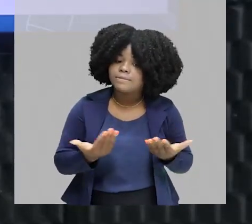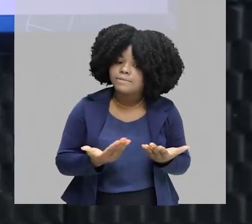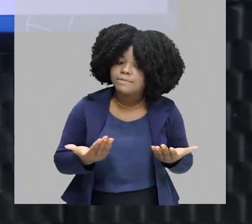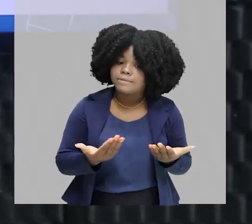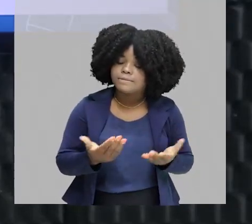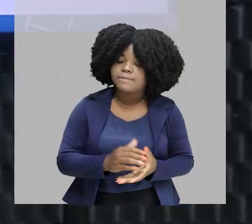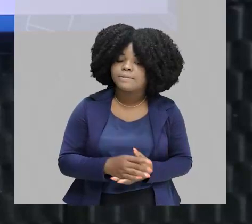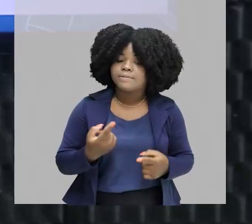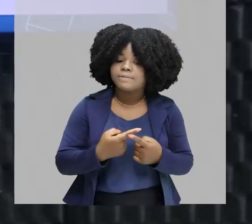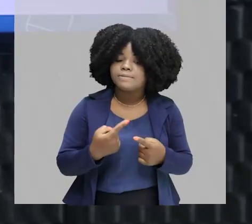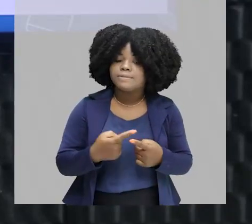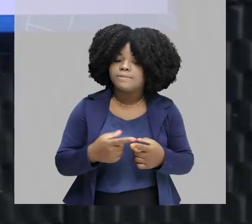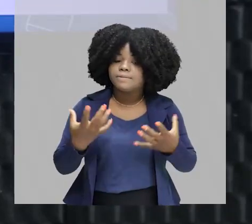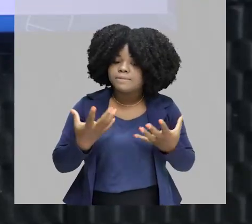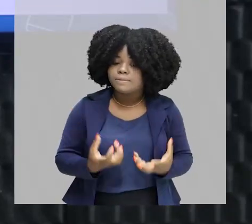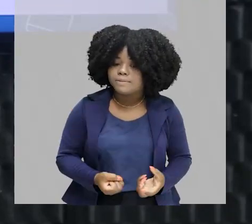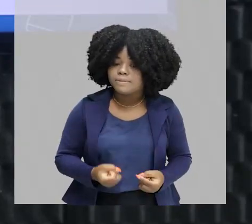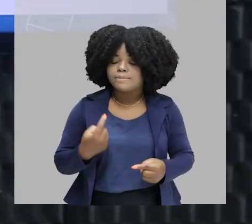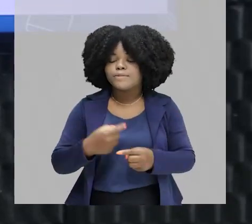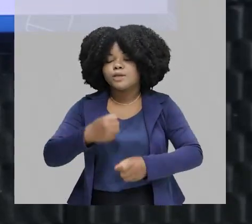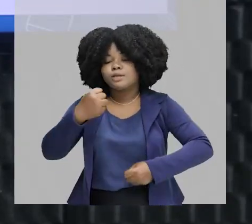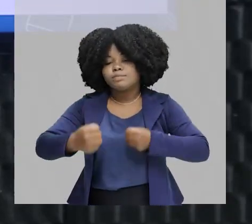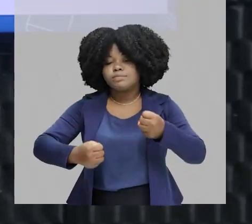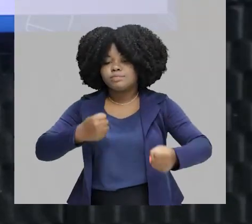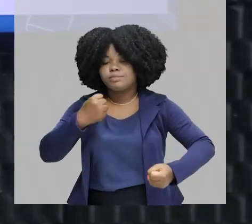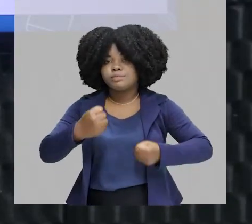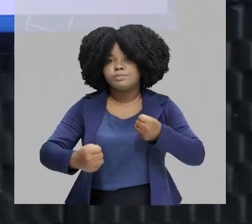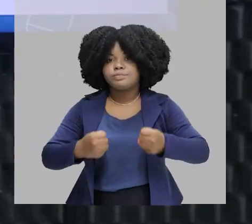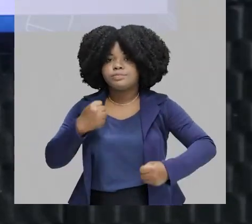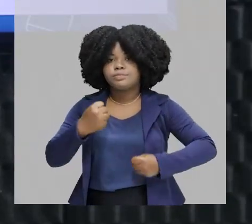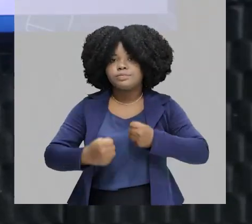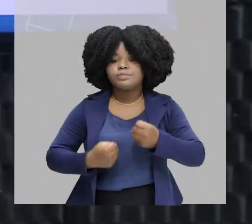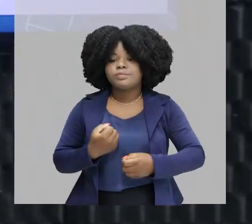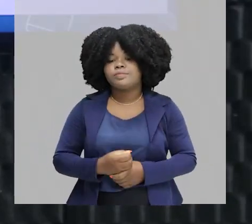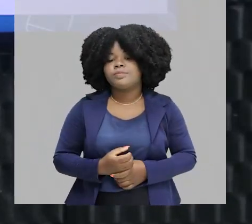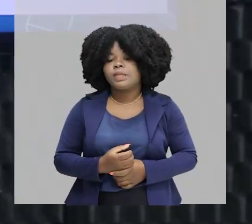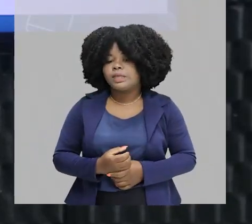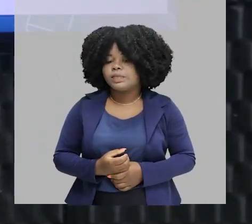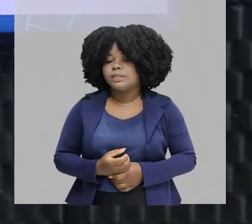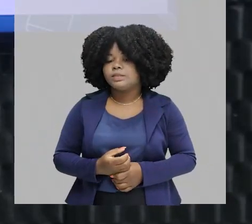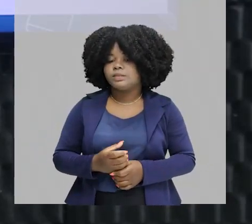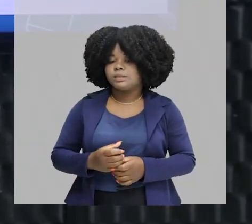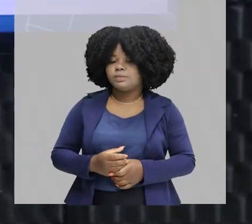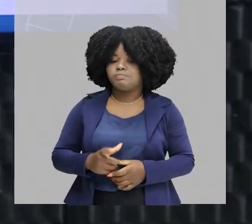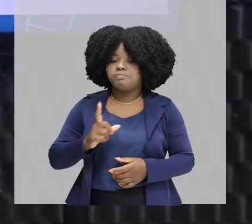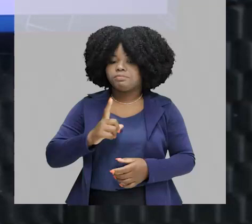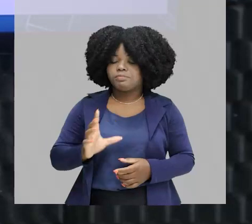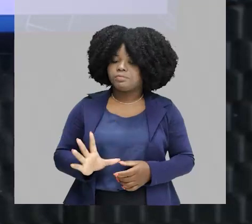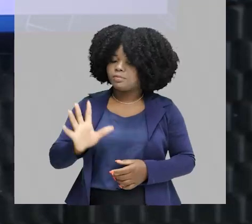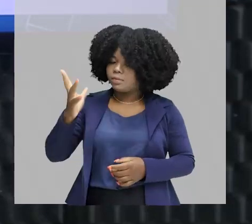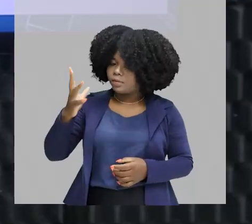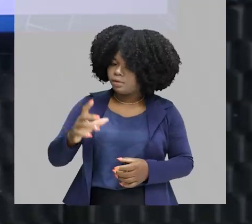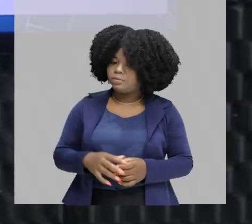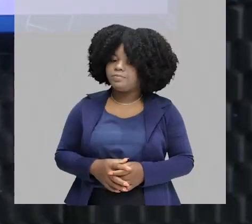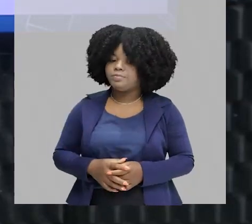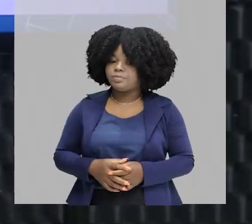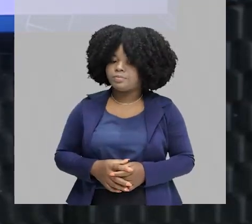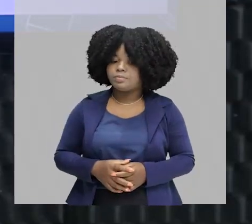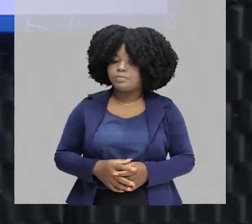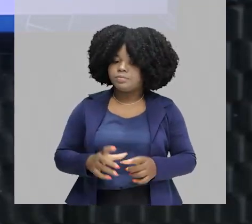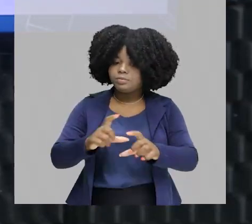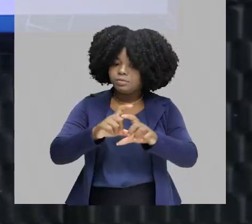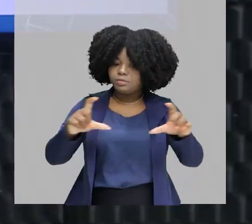cansada? Porque eu estava correndo. Então, essa ação aqui é o presente perfeito contínuo. Em um momento passado,